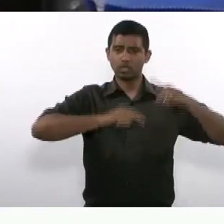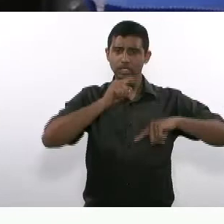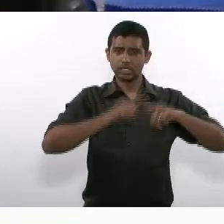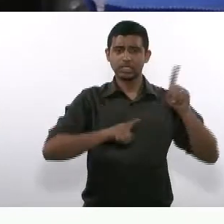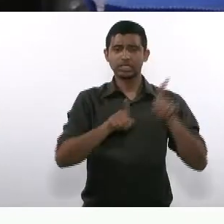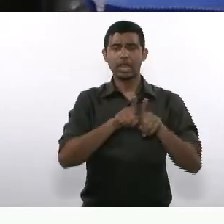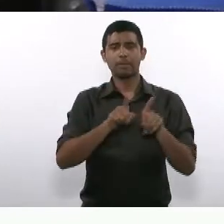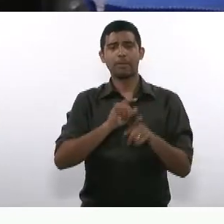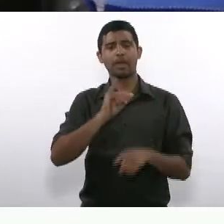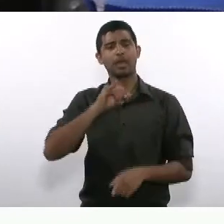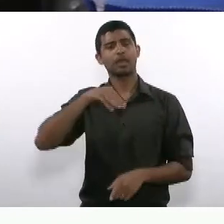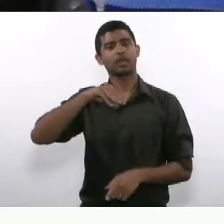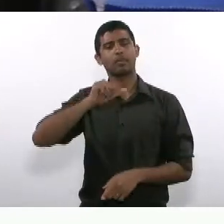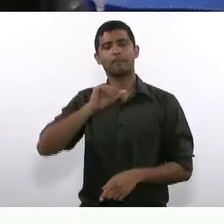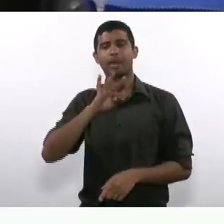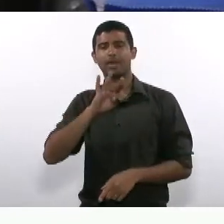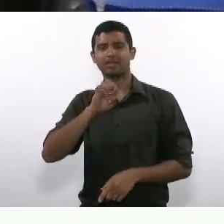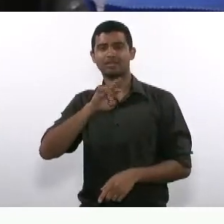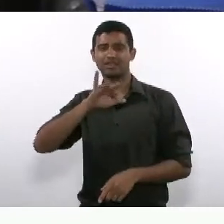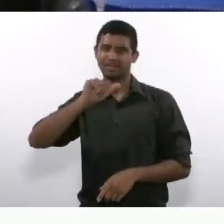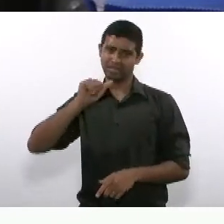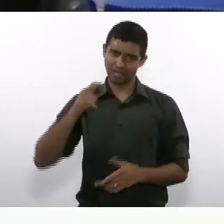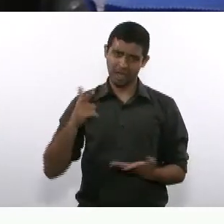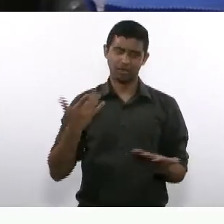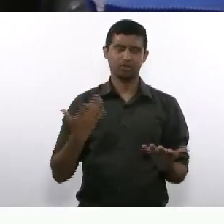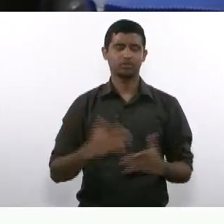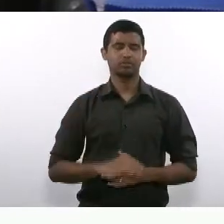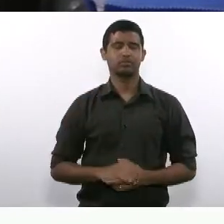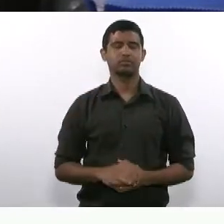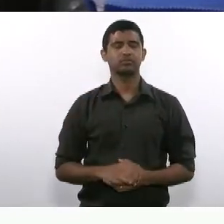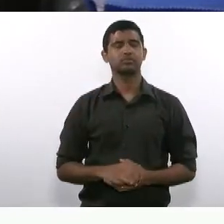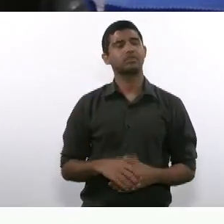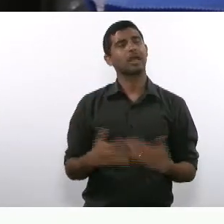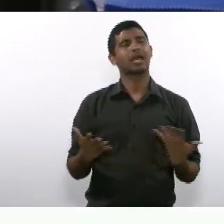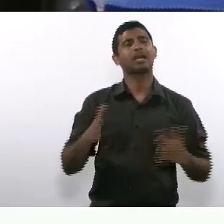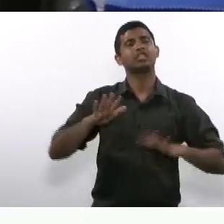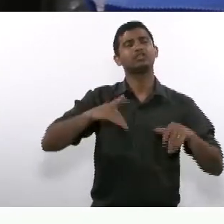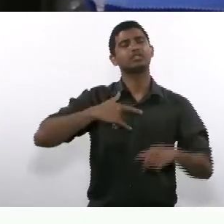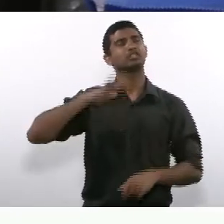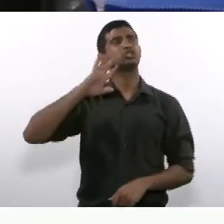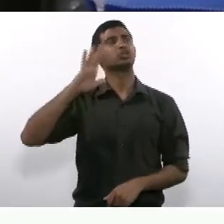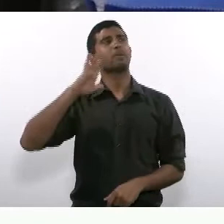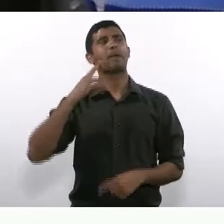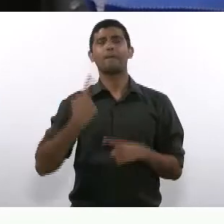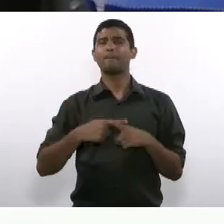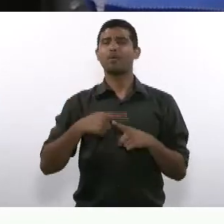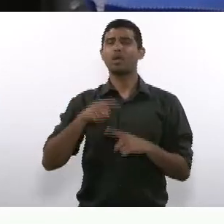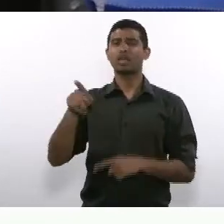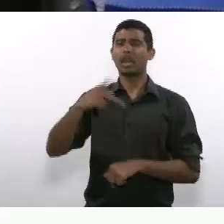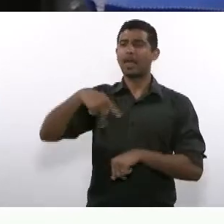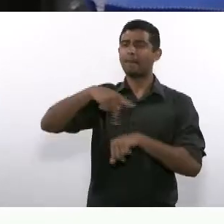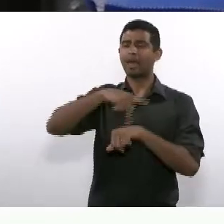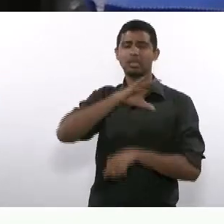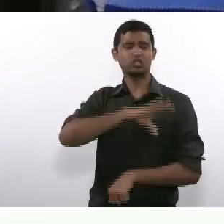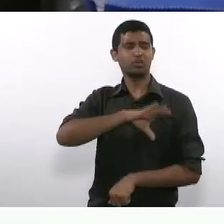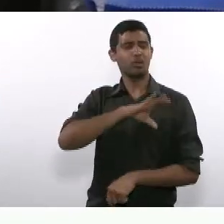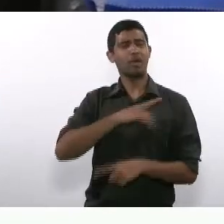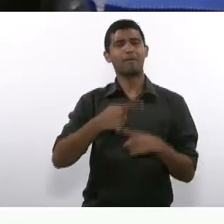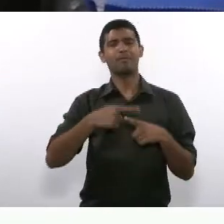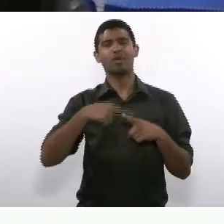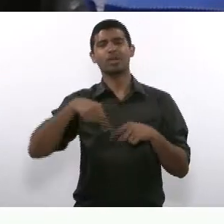imaterial. Sem isso, quer dizer, às vezes a gente se pergunta assim, por que Portugal, por que Espanha? Porque